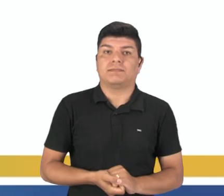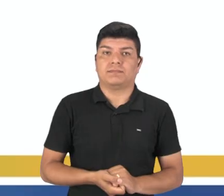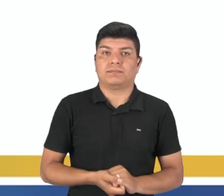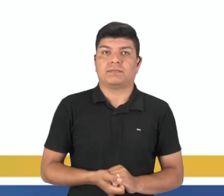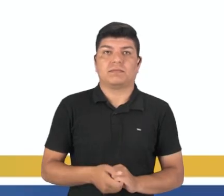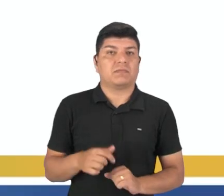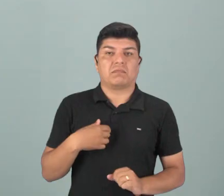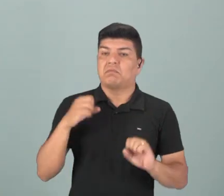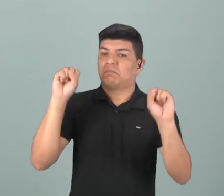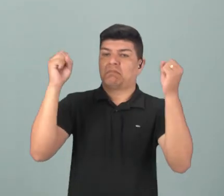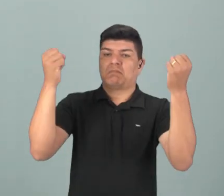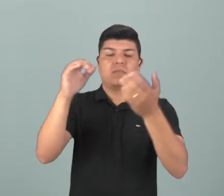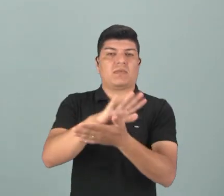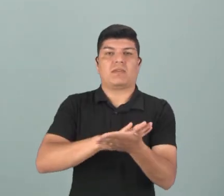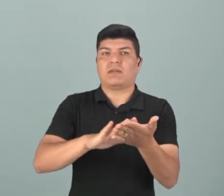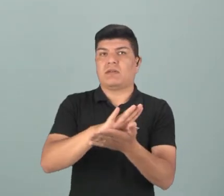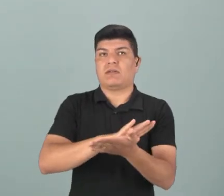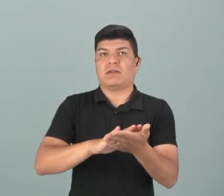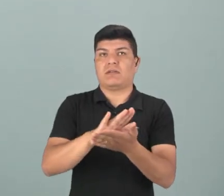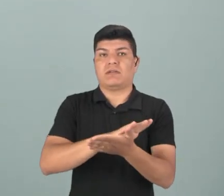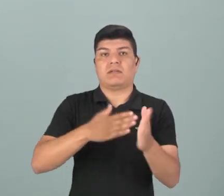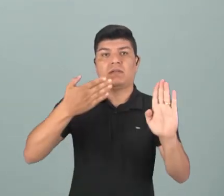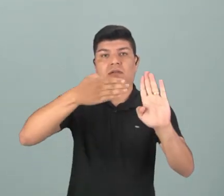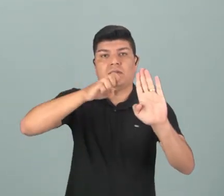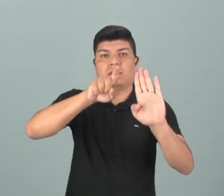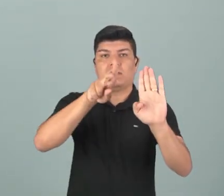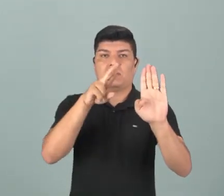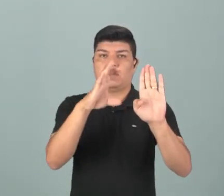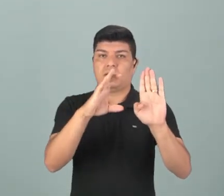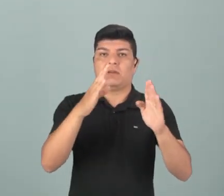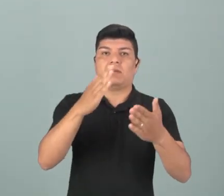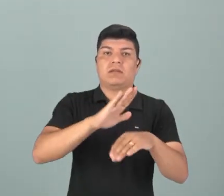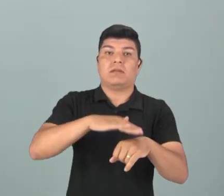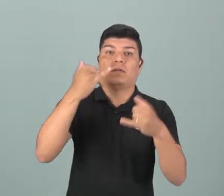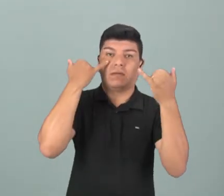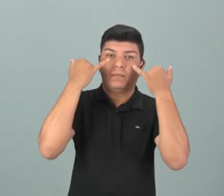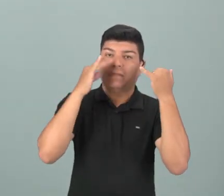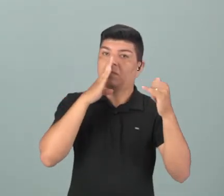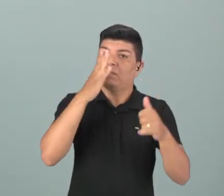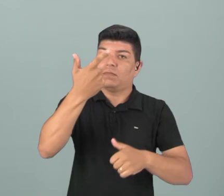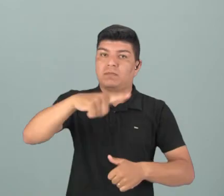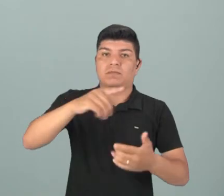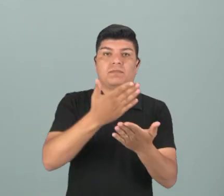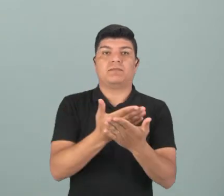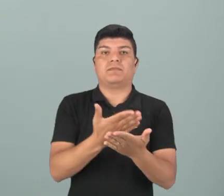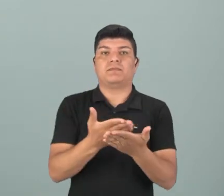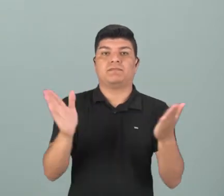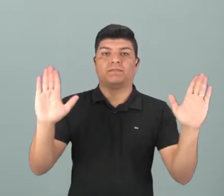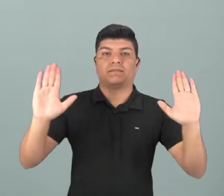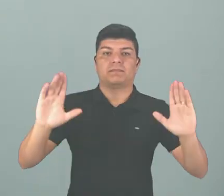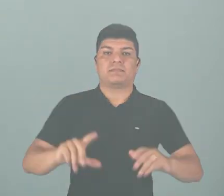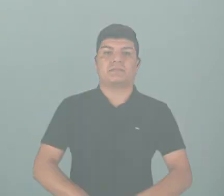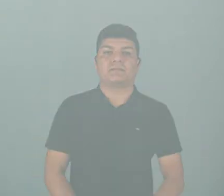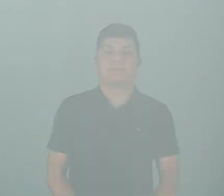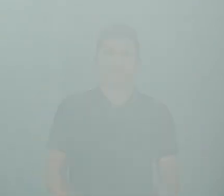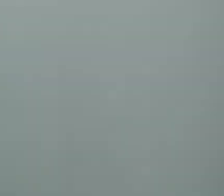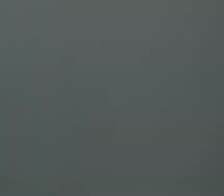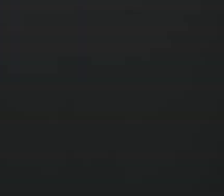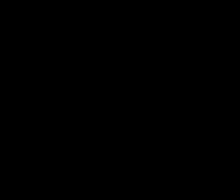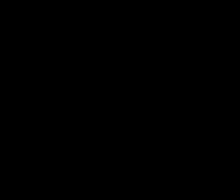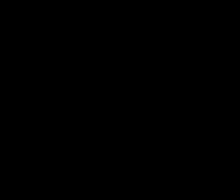exercises ele não se exercita Ok acesso à plataforma e-book para mais informações assistam novamente essas aulas E se o Next